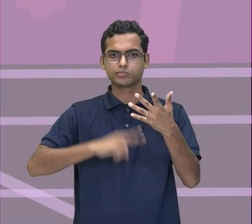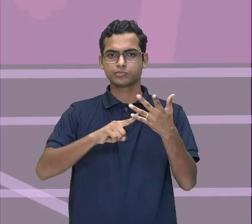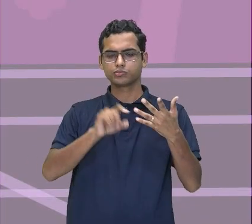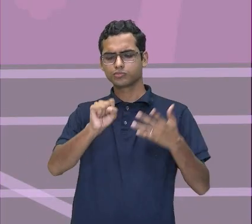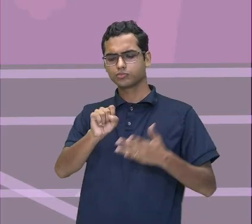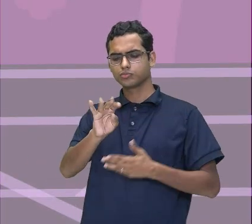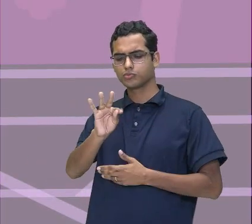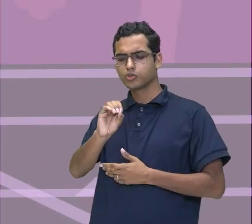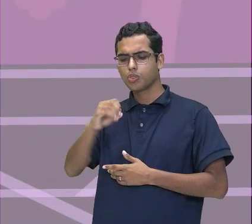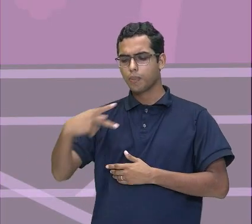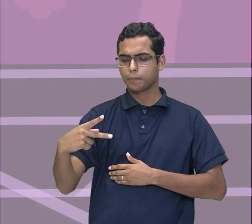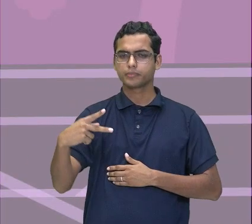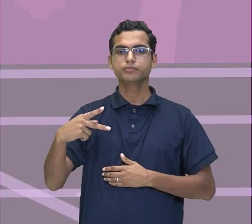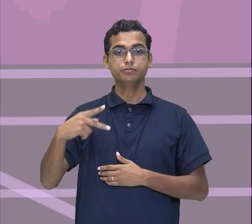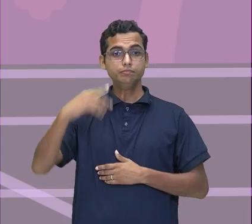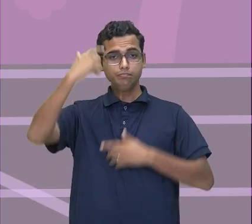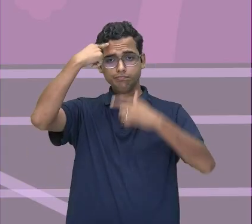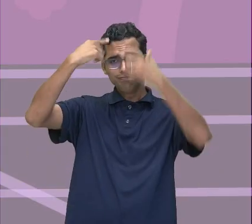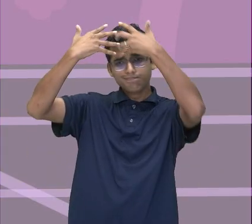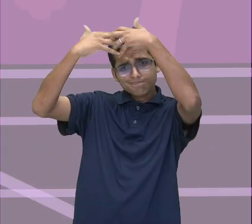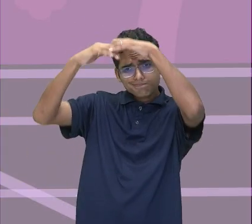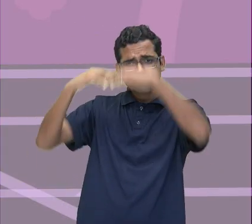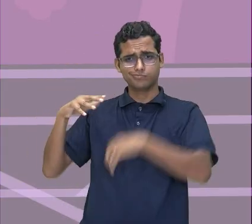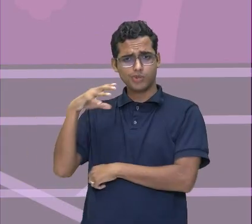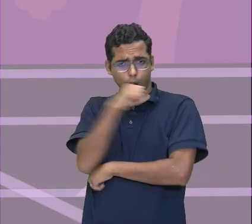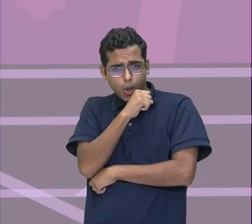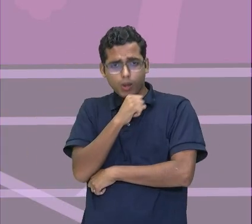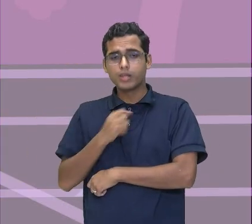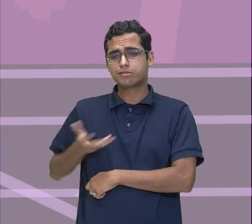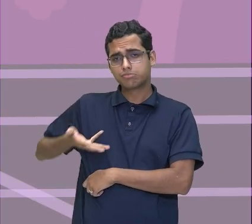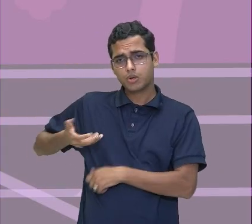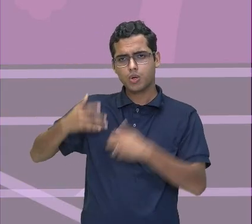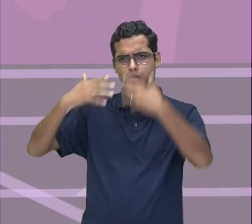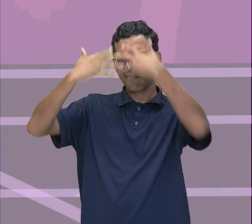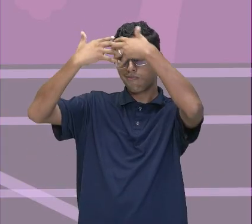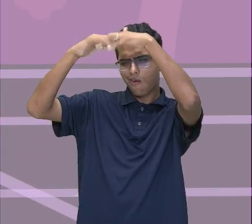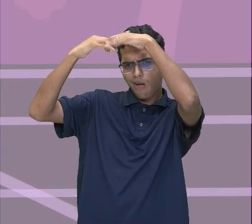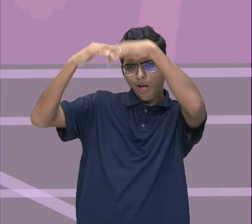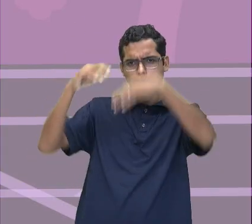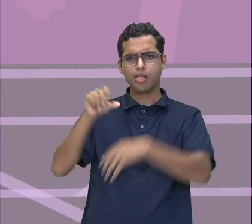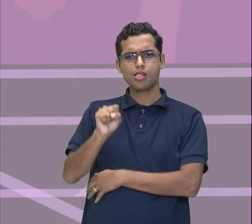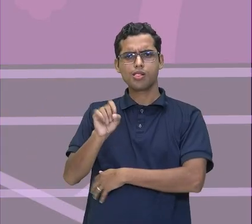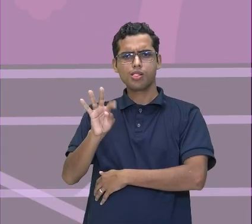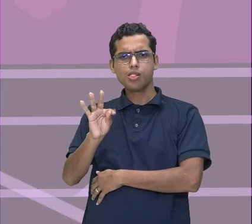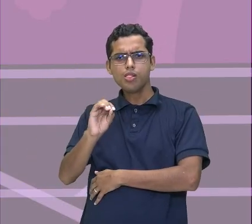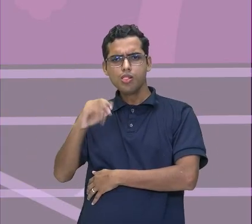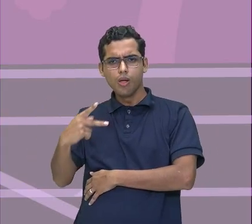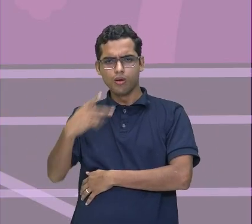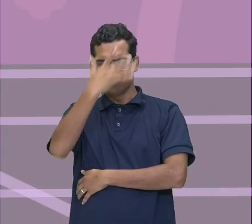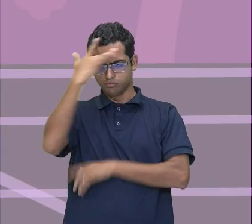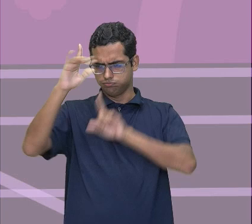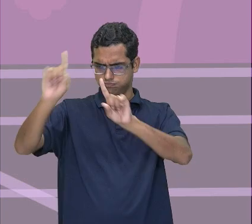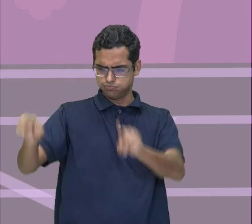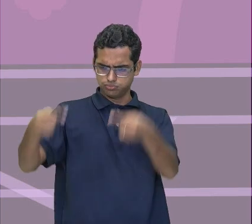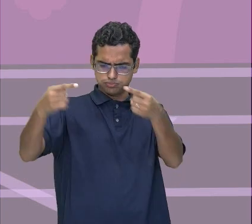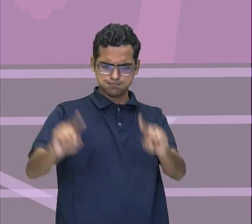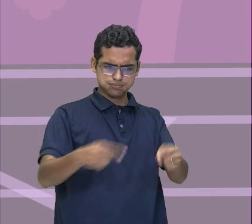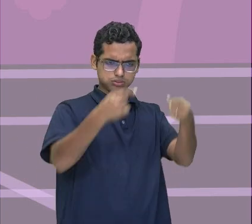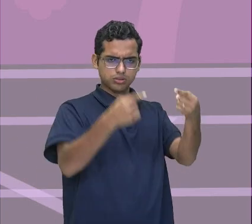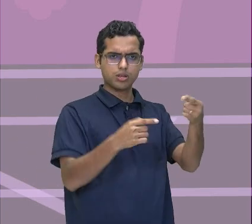assim, professor? Bom, o jogo, né, o stop, é um jogo que desafia os jogadores a